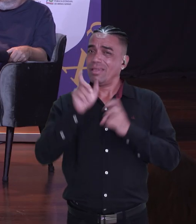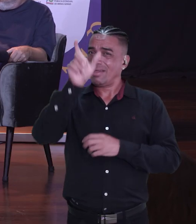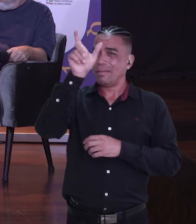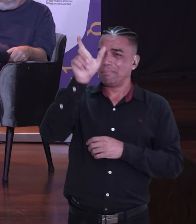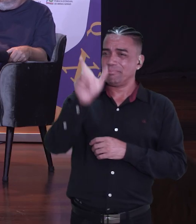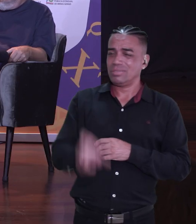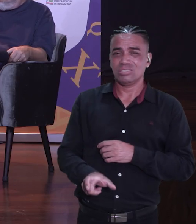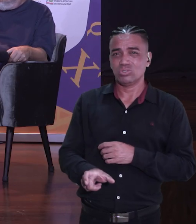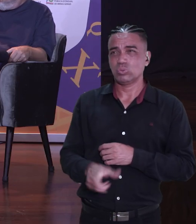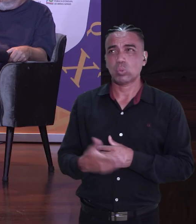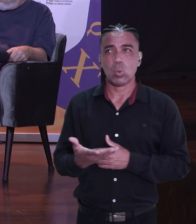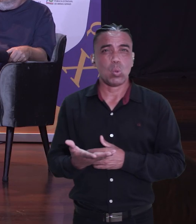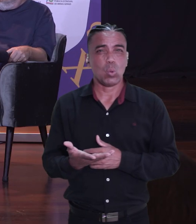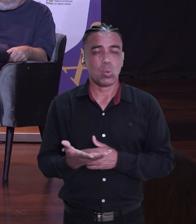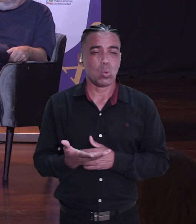começa a perceber, né,